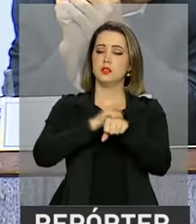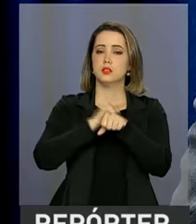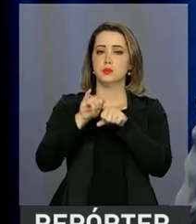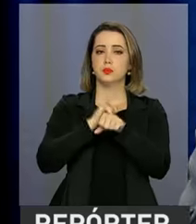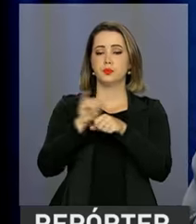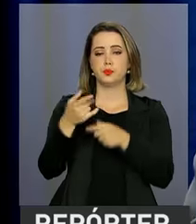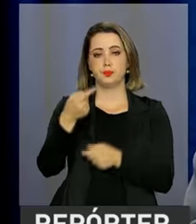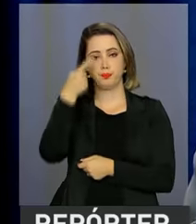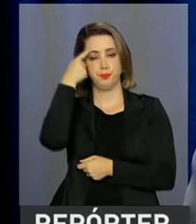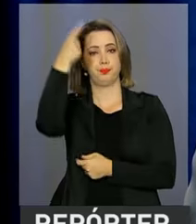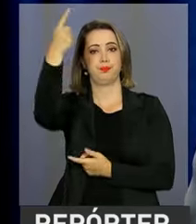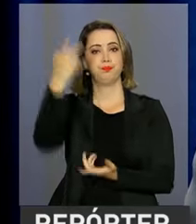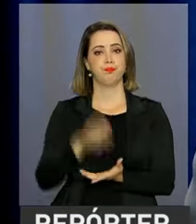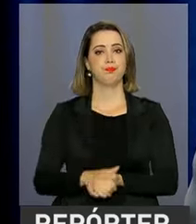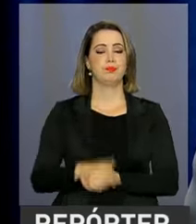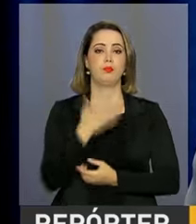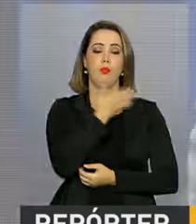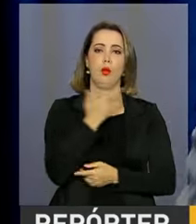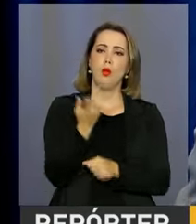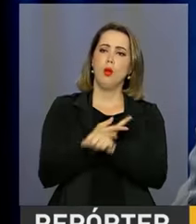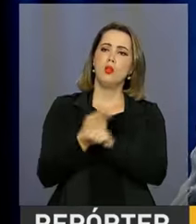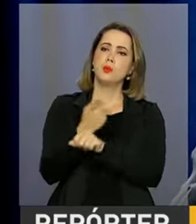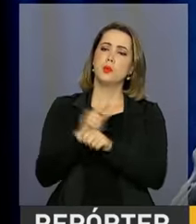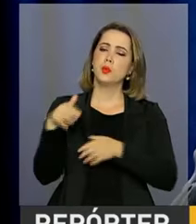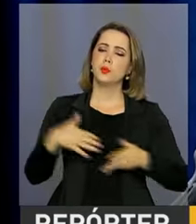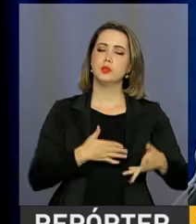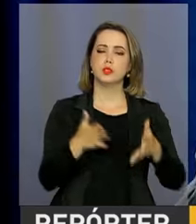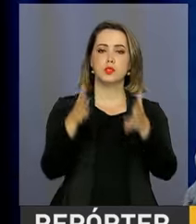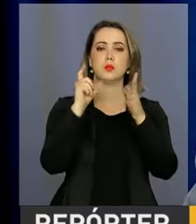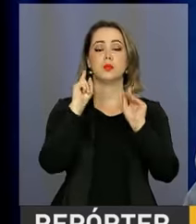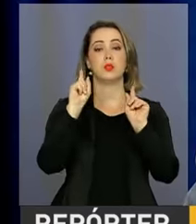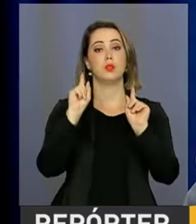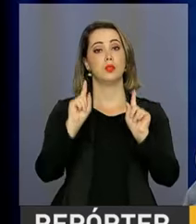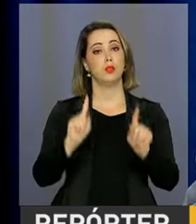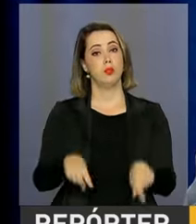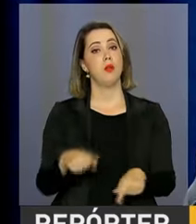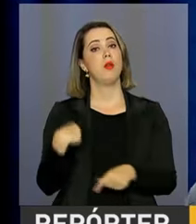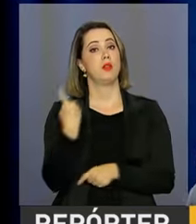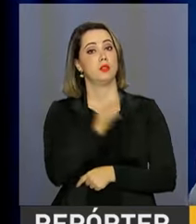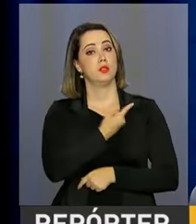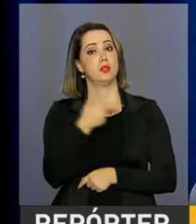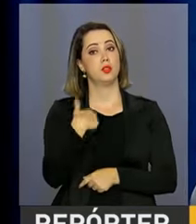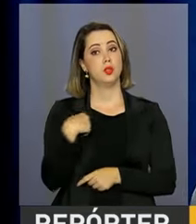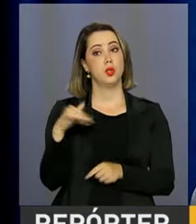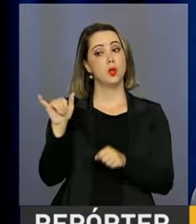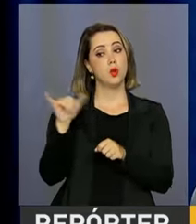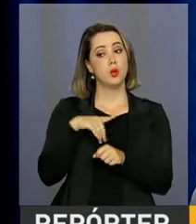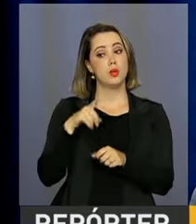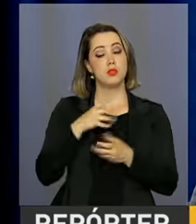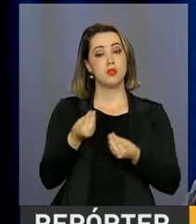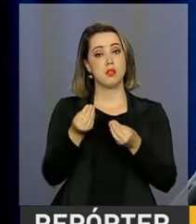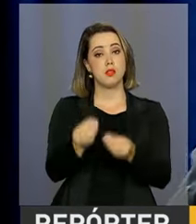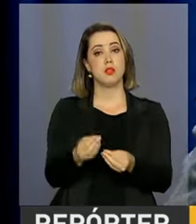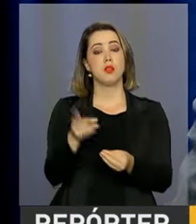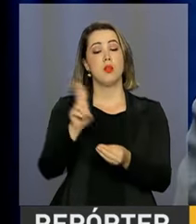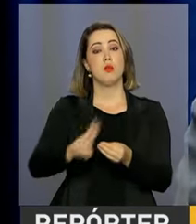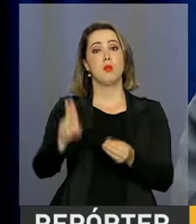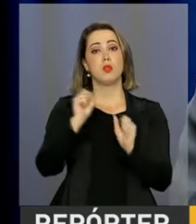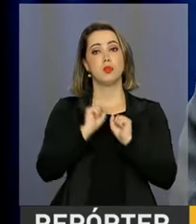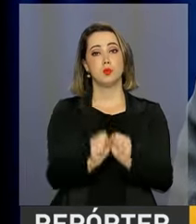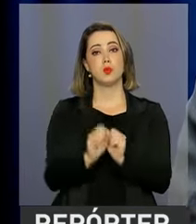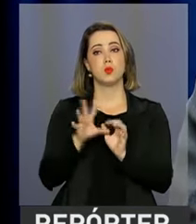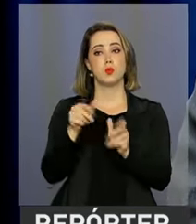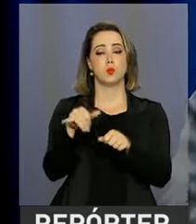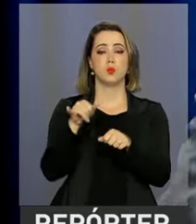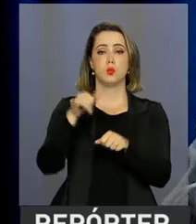que nós buscamos nessa jornada é que nós ao terminar o instrumento temos intelectualmente com todo a porta